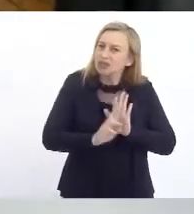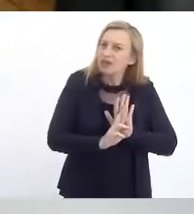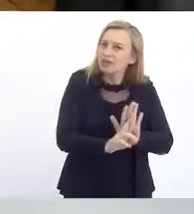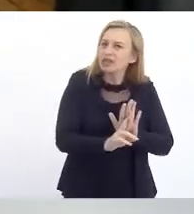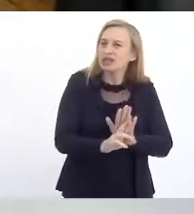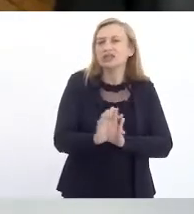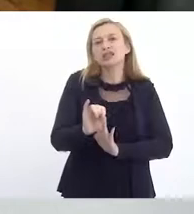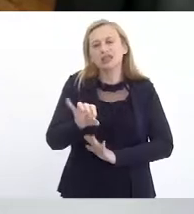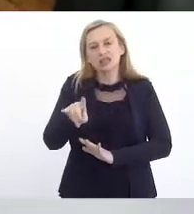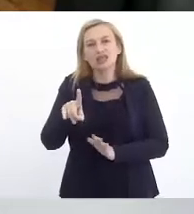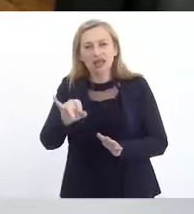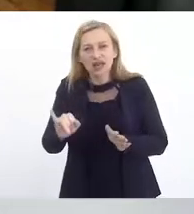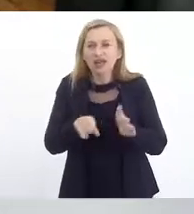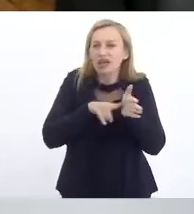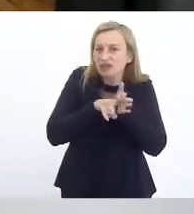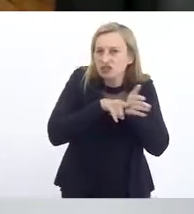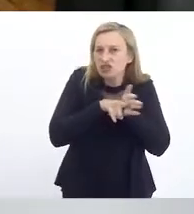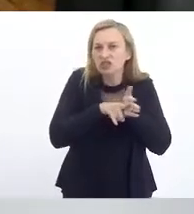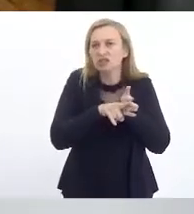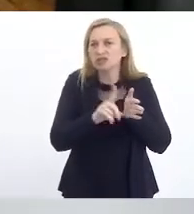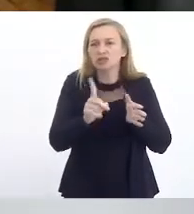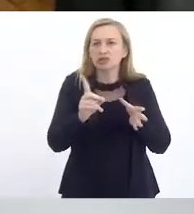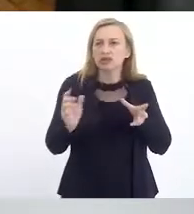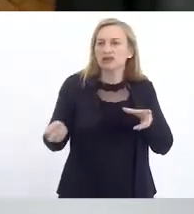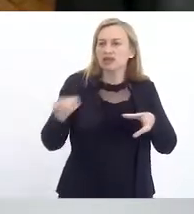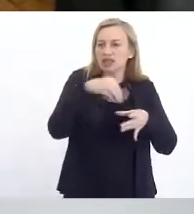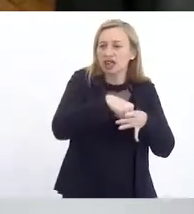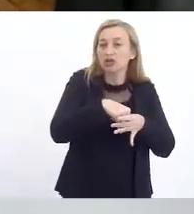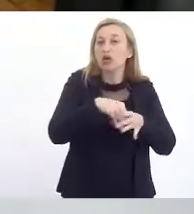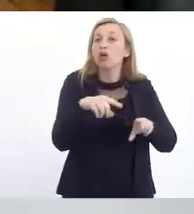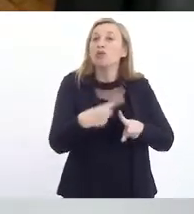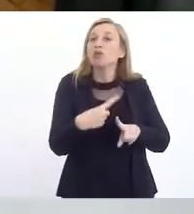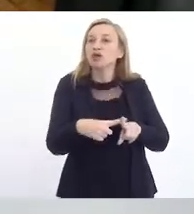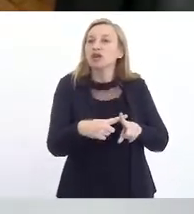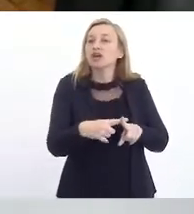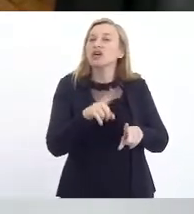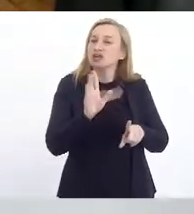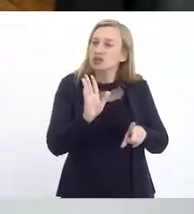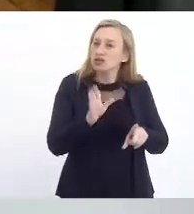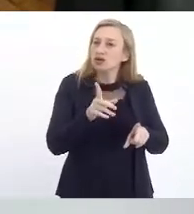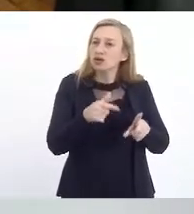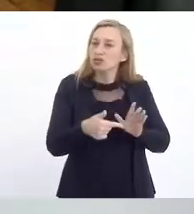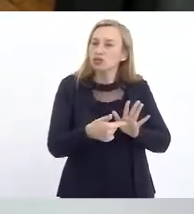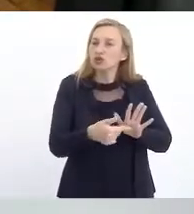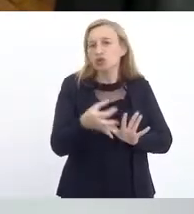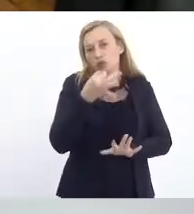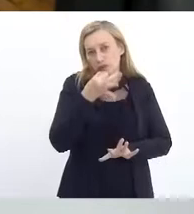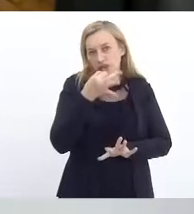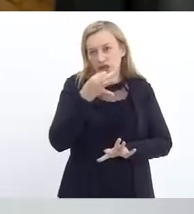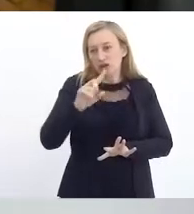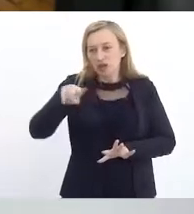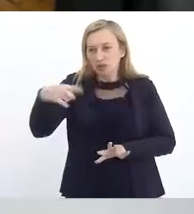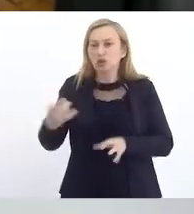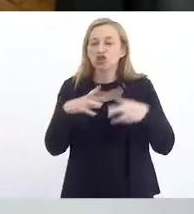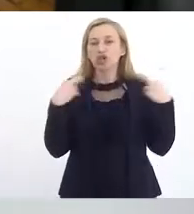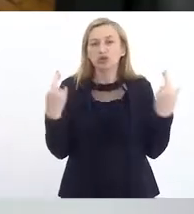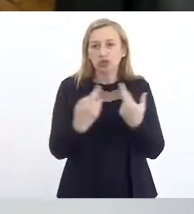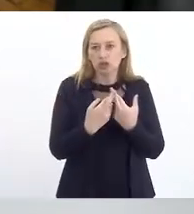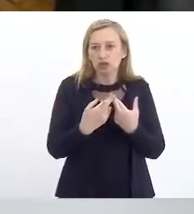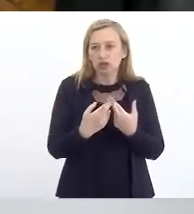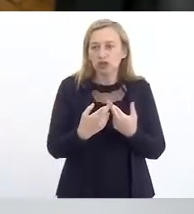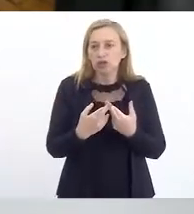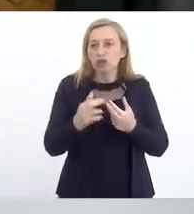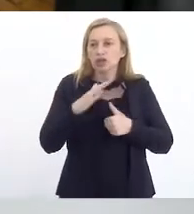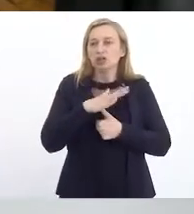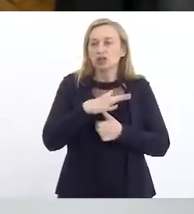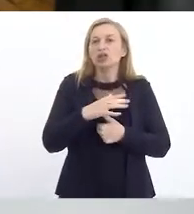sociedade, quem fiscaliza não deveria estar aqui, porque eu acho que também foi colocada aí na sugestão que veio depois da reunião com os